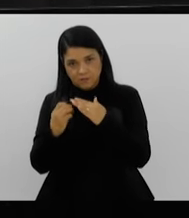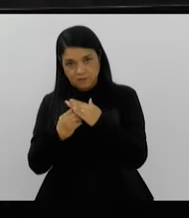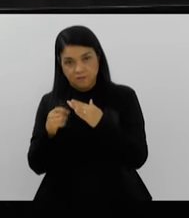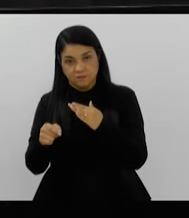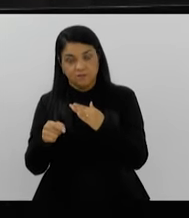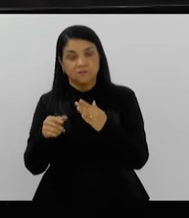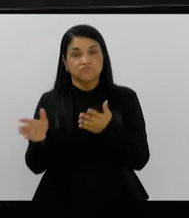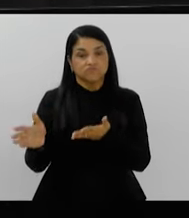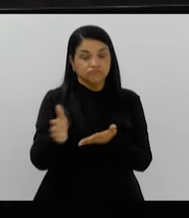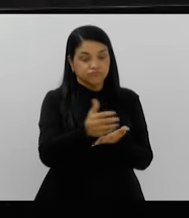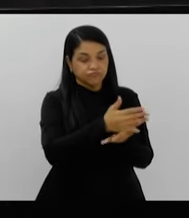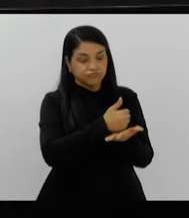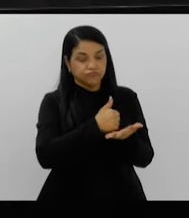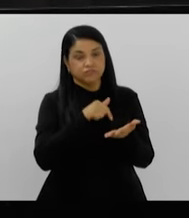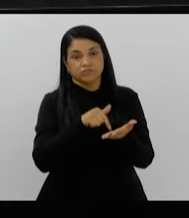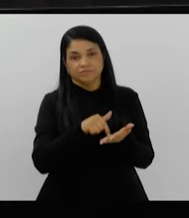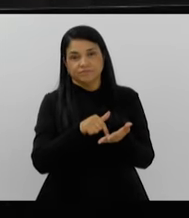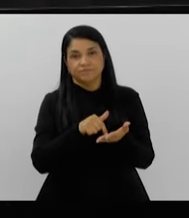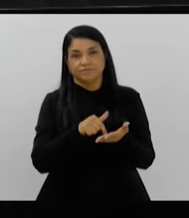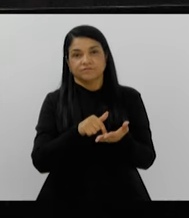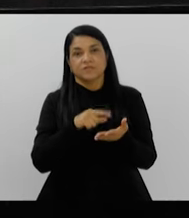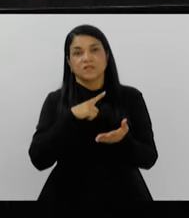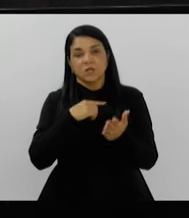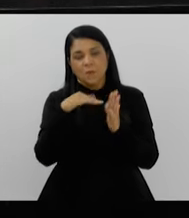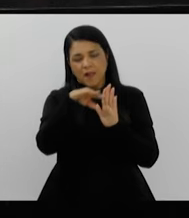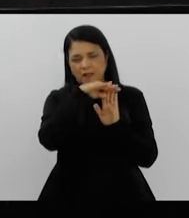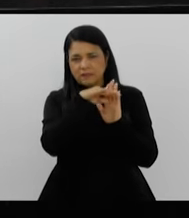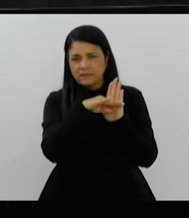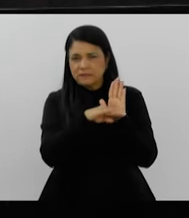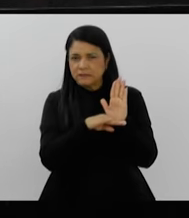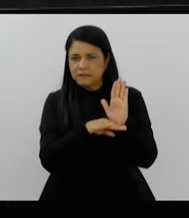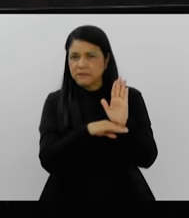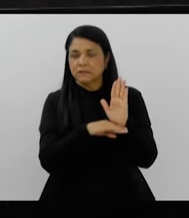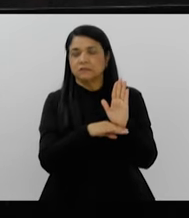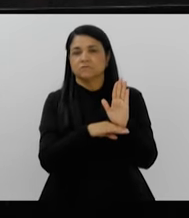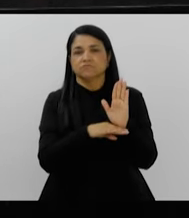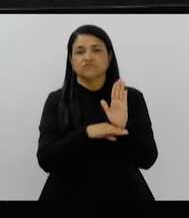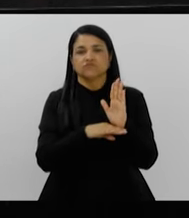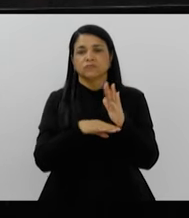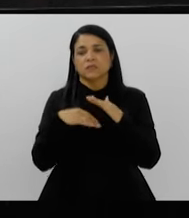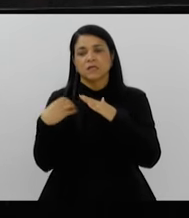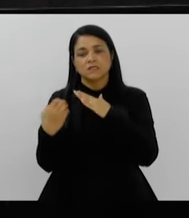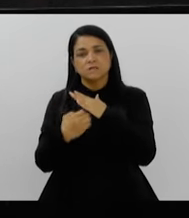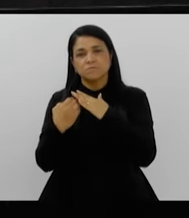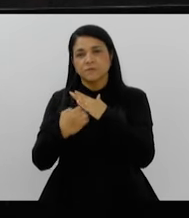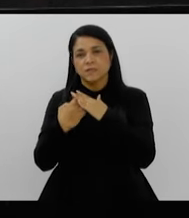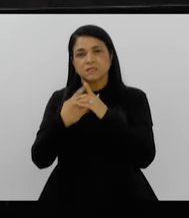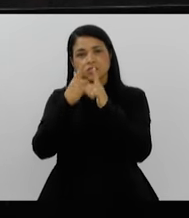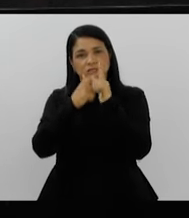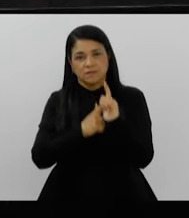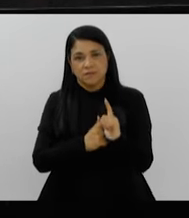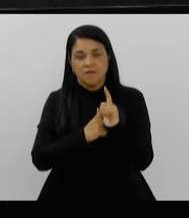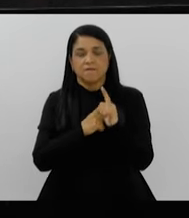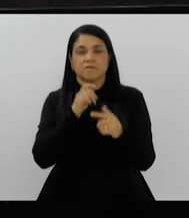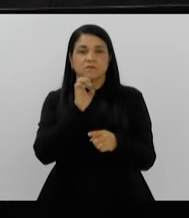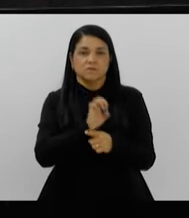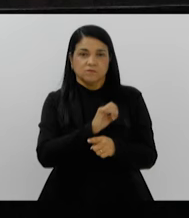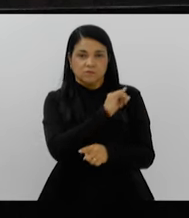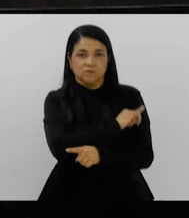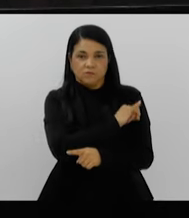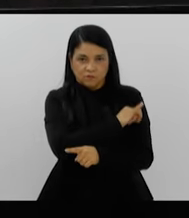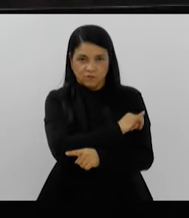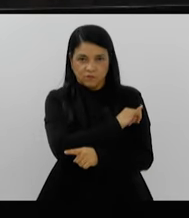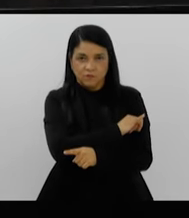alta arrecadação. Nós temos uma lista dos maiores devedores ao estado do Rio de